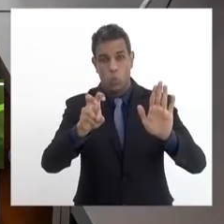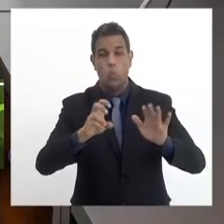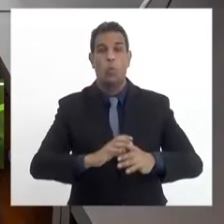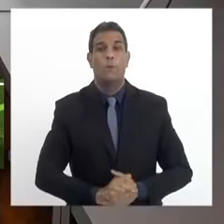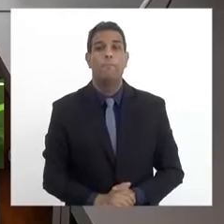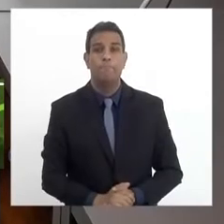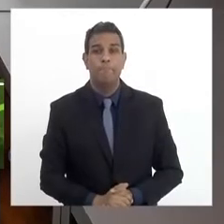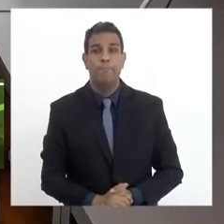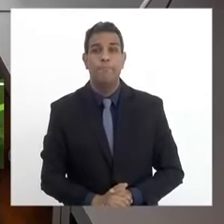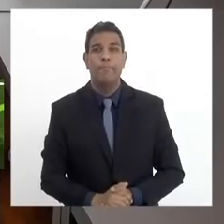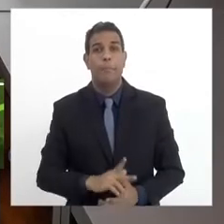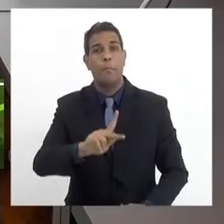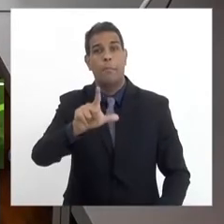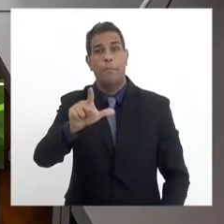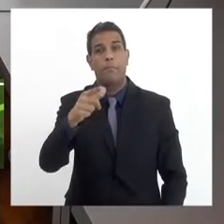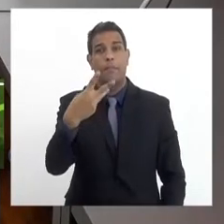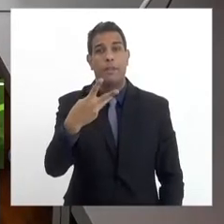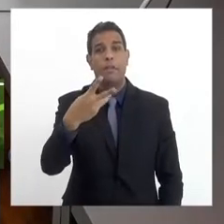25, projeto de lei